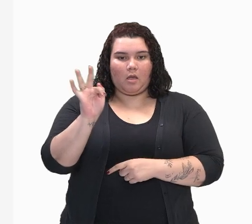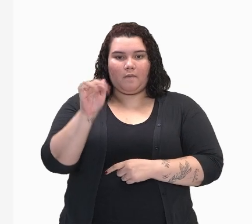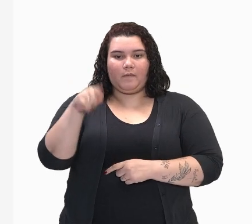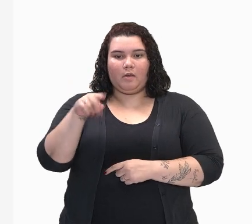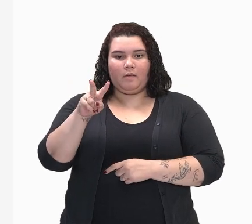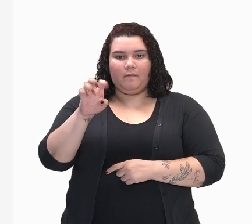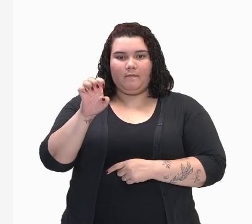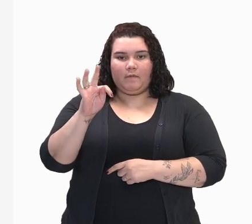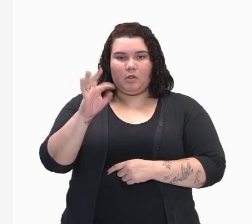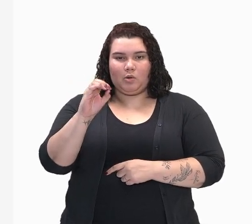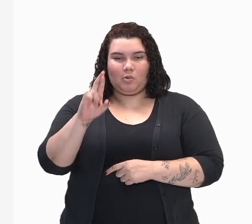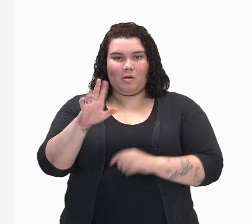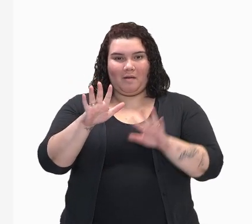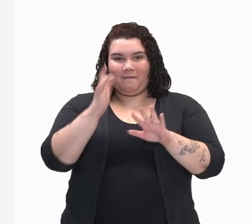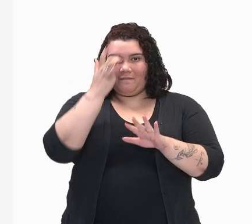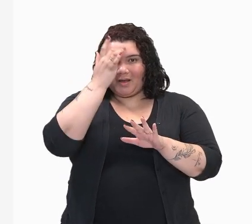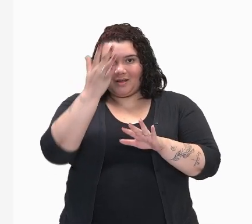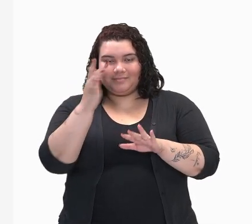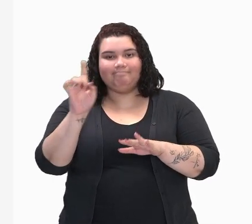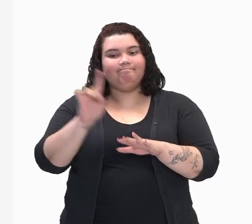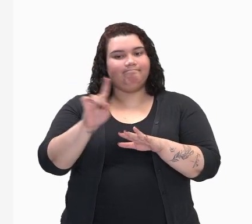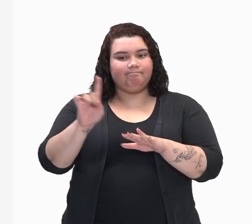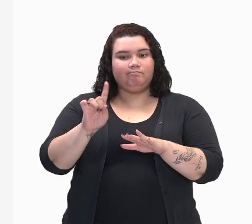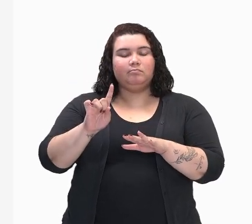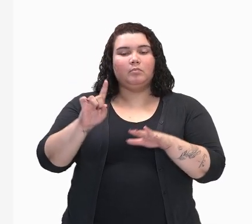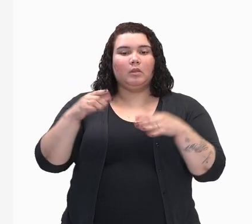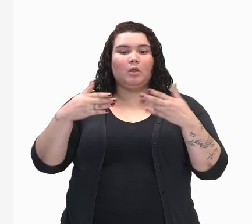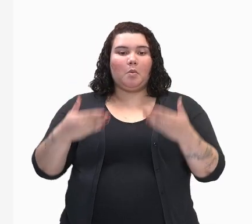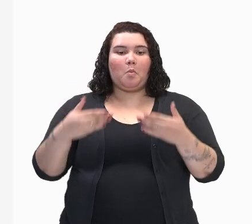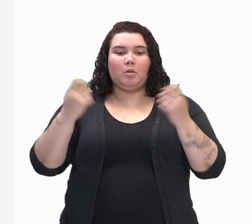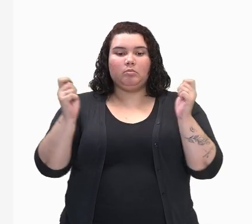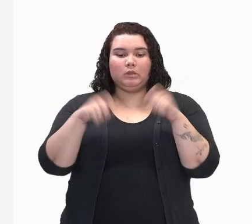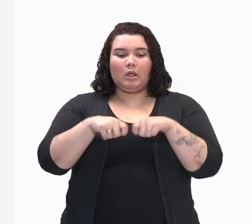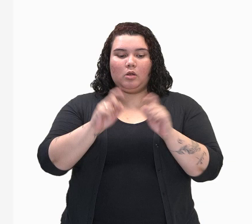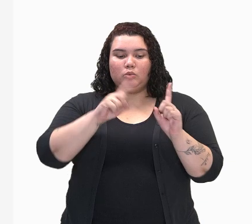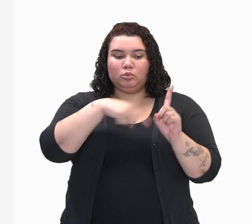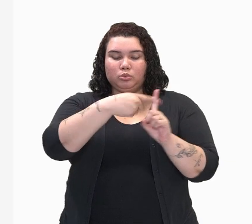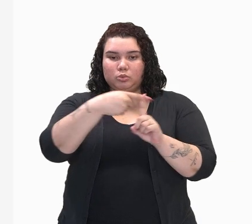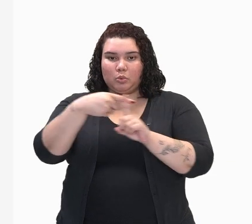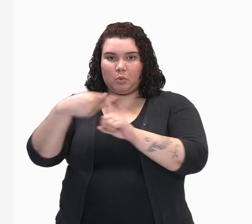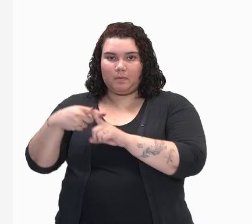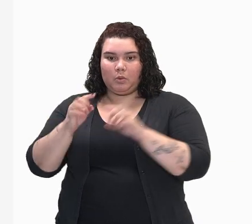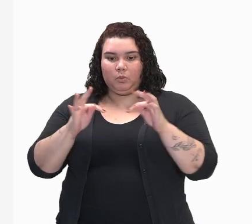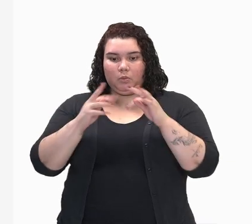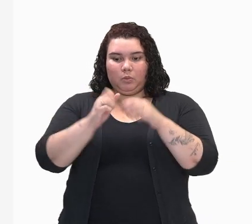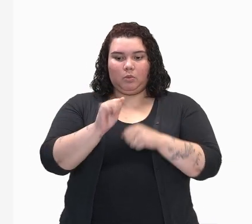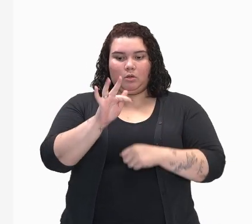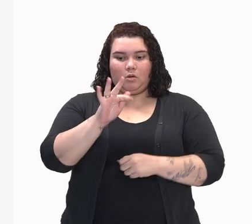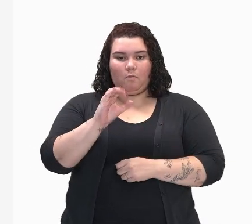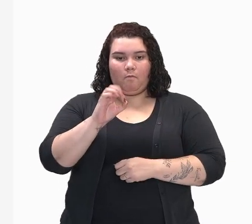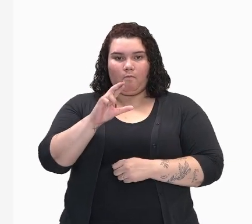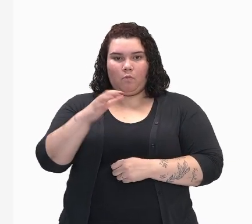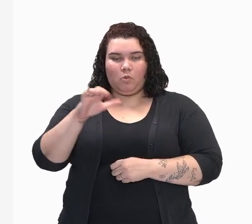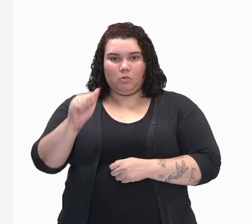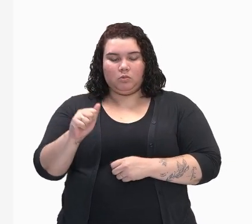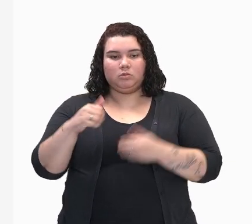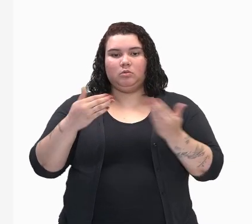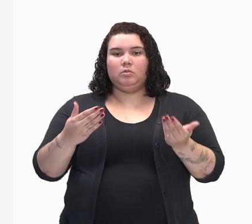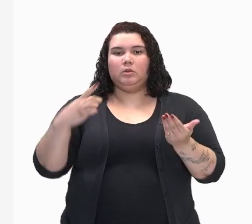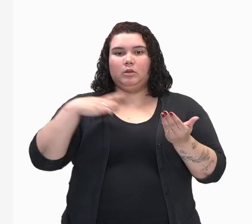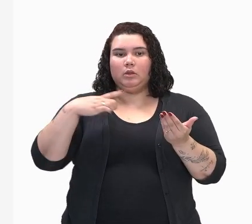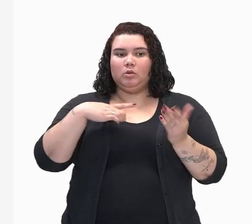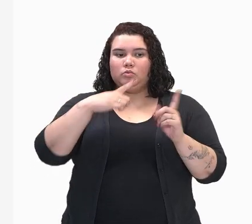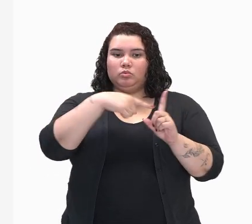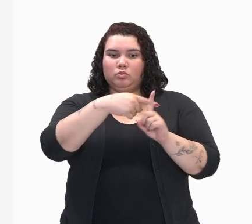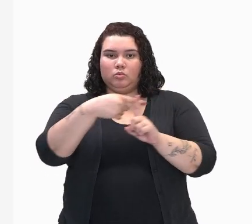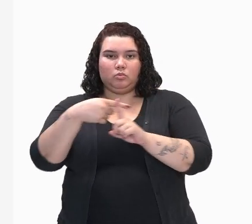uma situação tão simples como parece. E aí, para que eu some todas essas forças que atuam no corpo, eu tenho que